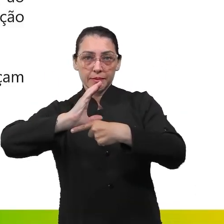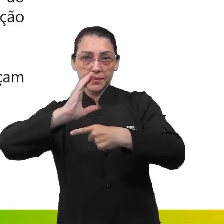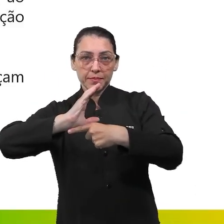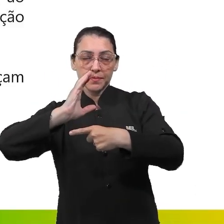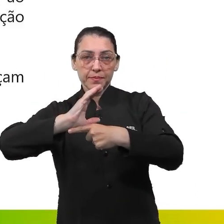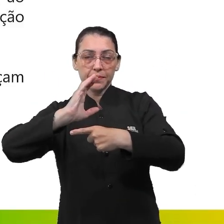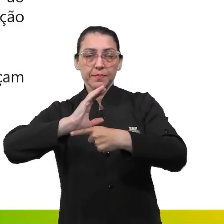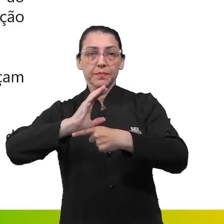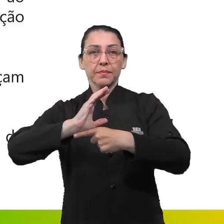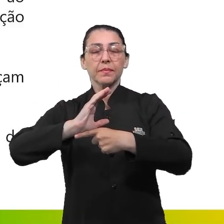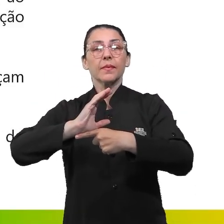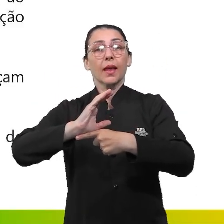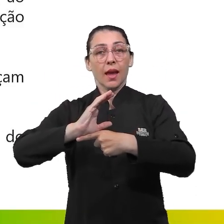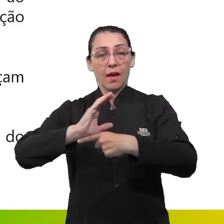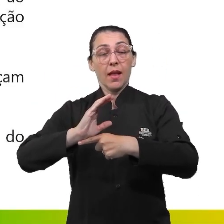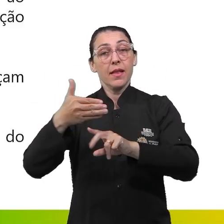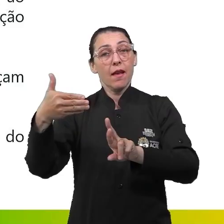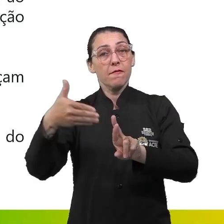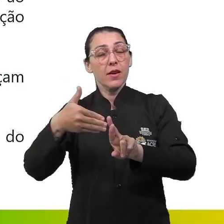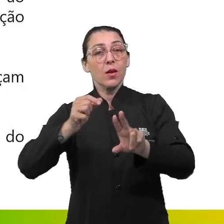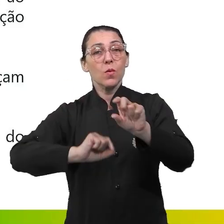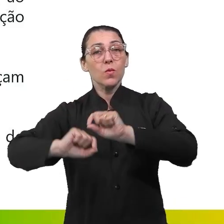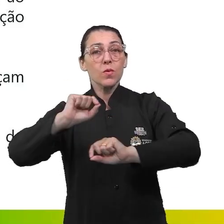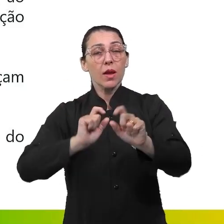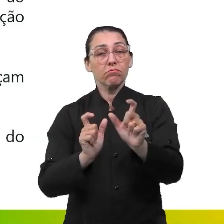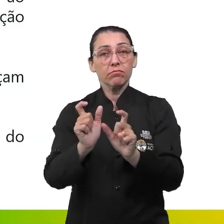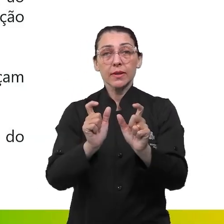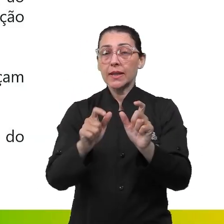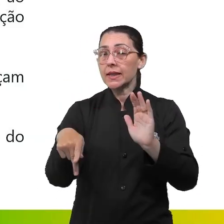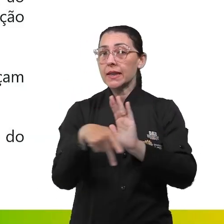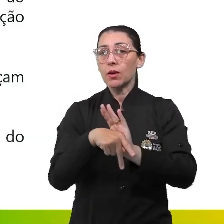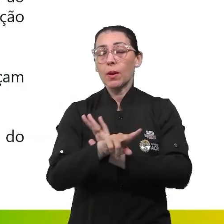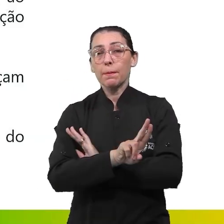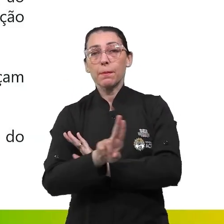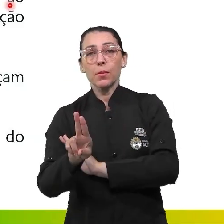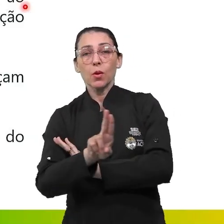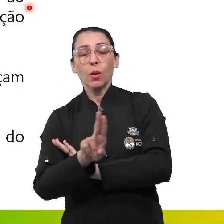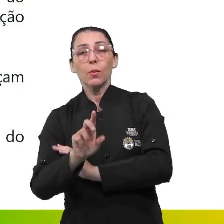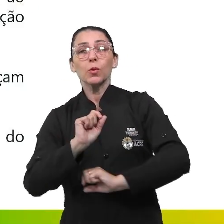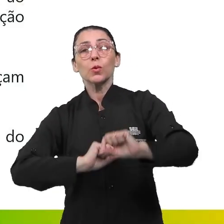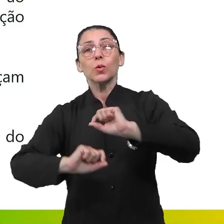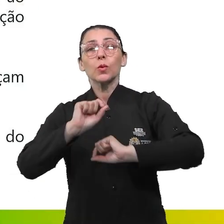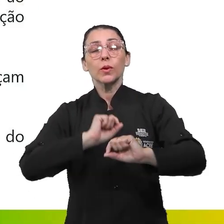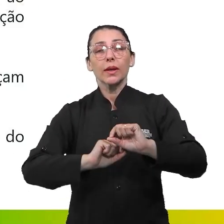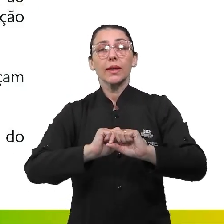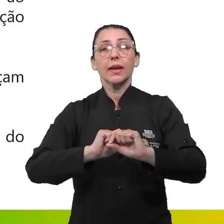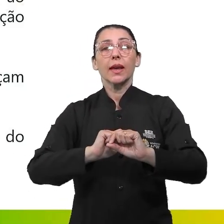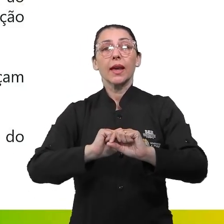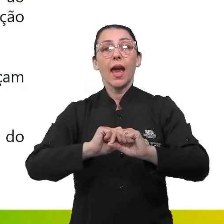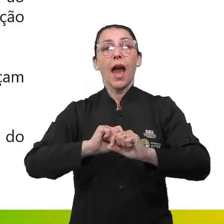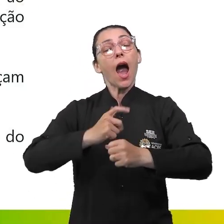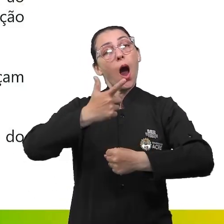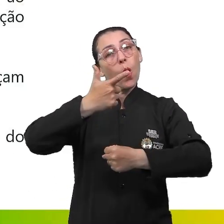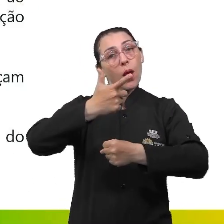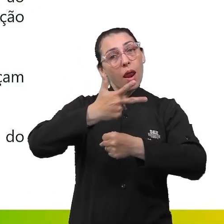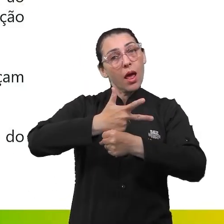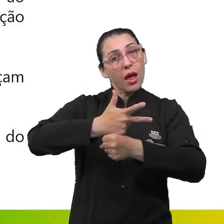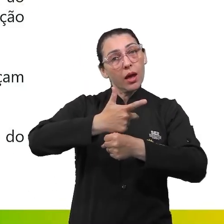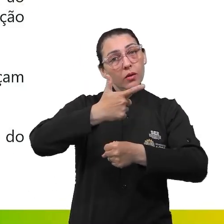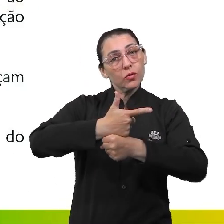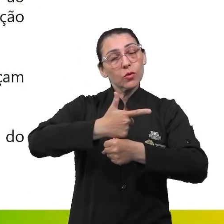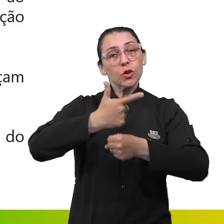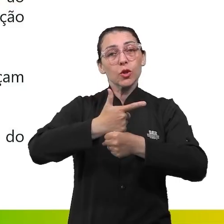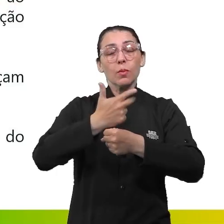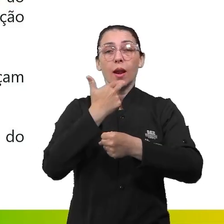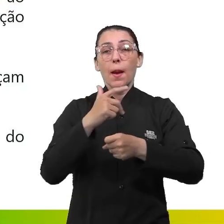Letra C. Processo que se refere aos termos que não pertencem genuinamente ao léxico de uma língua, mas